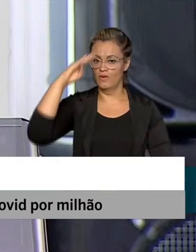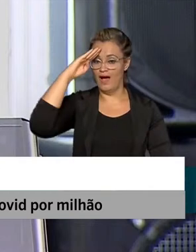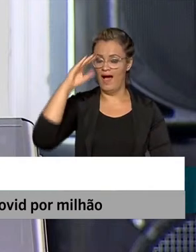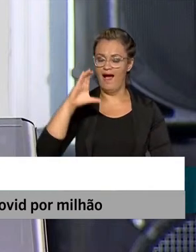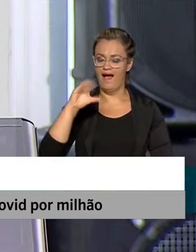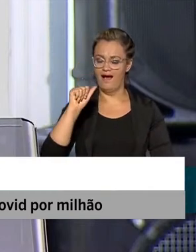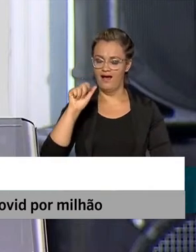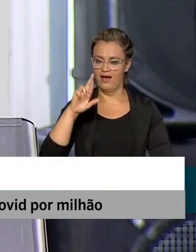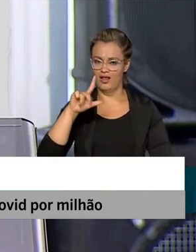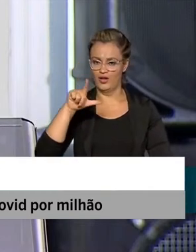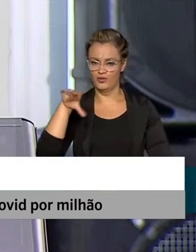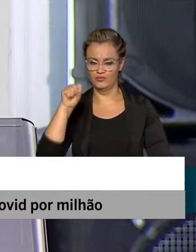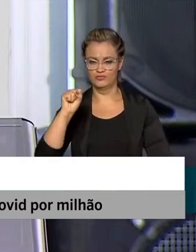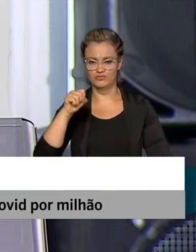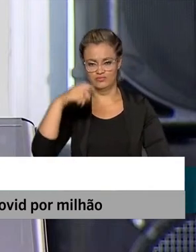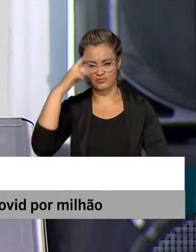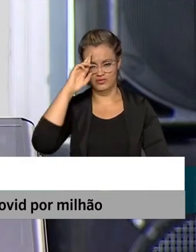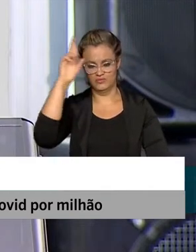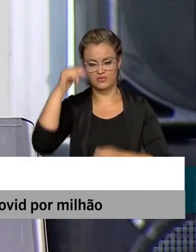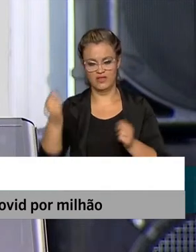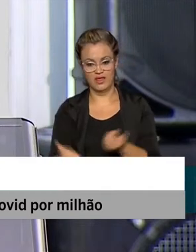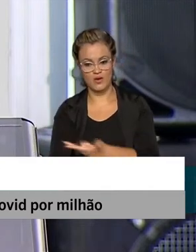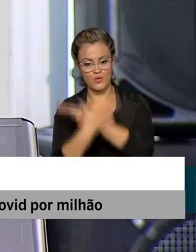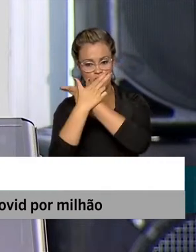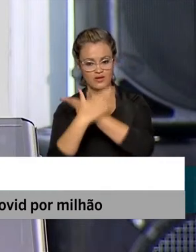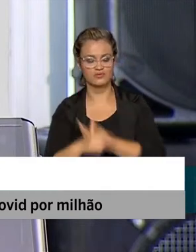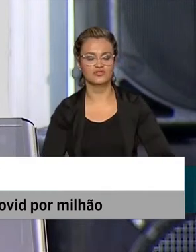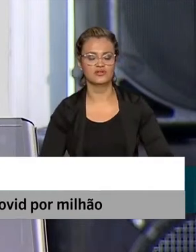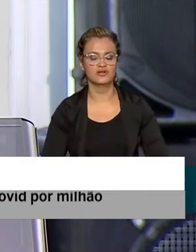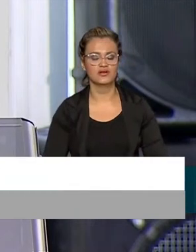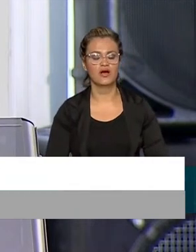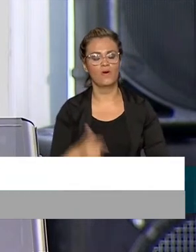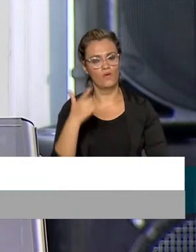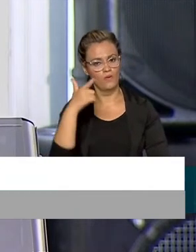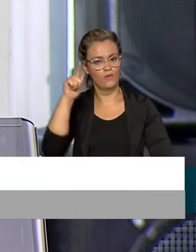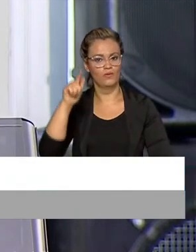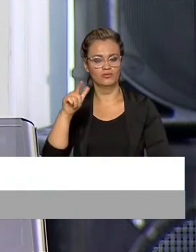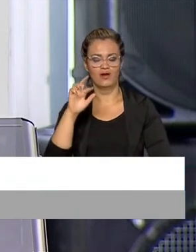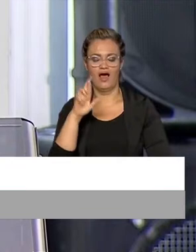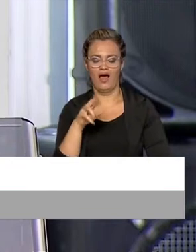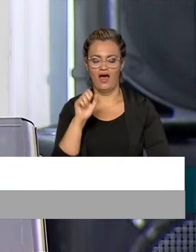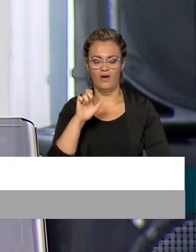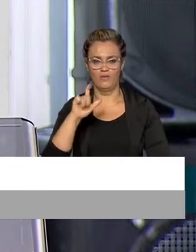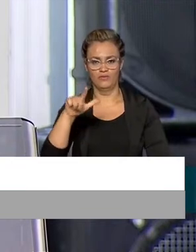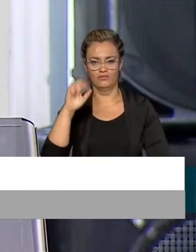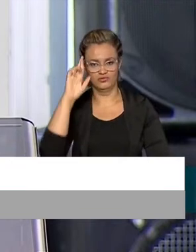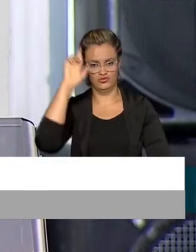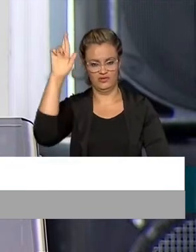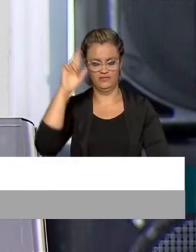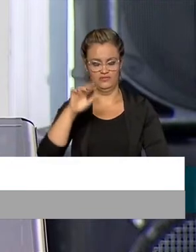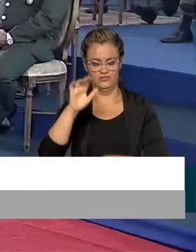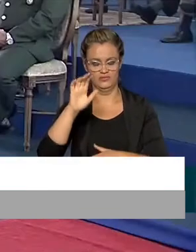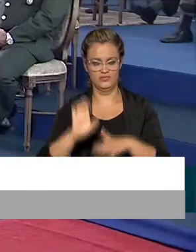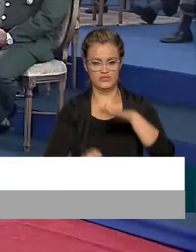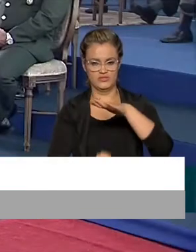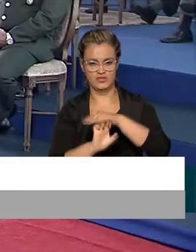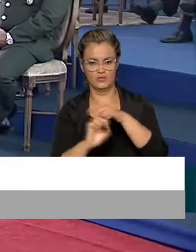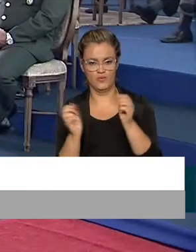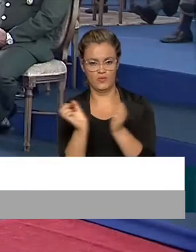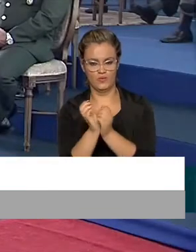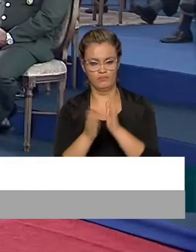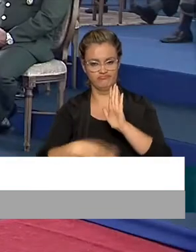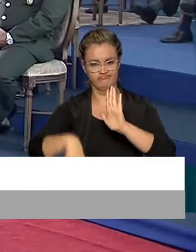Carlos Almeida Batista Júnior, comandante da Aeronáutica, senhor Tenente Brigadeiro do Ar Raul Botelho, chefe do Estado-Maior, conjunto das